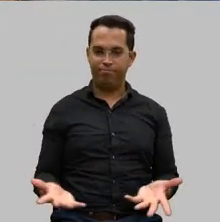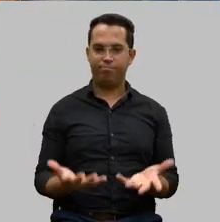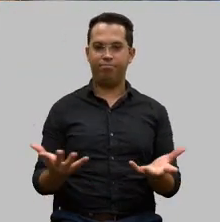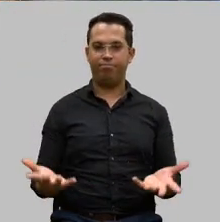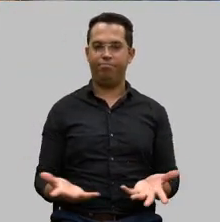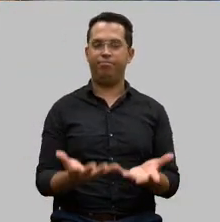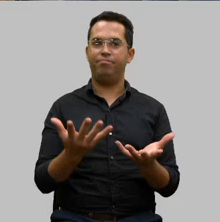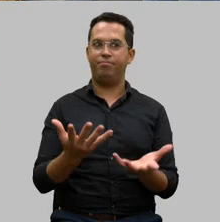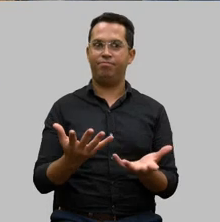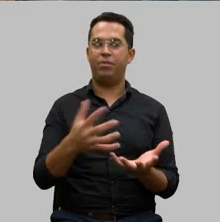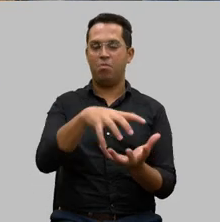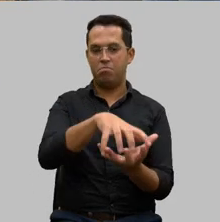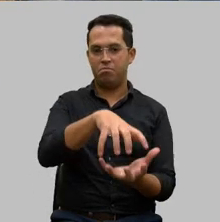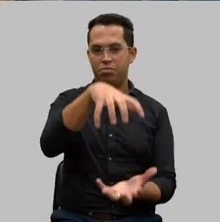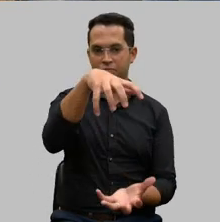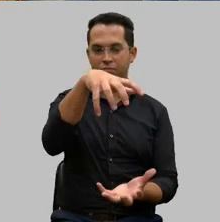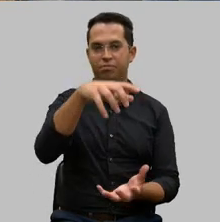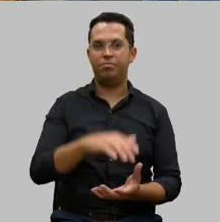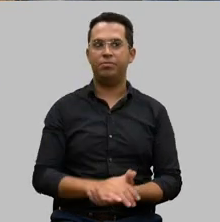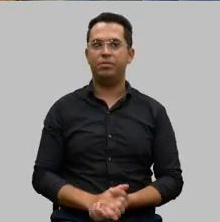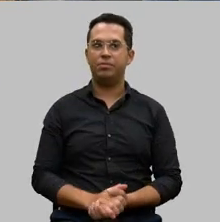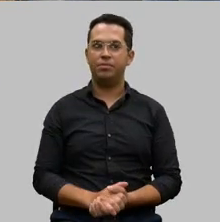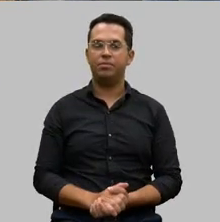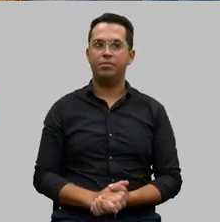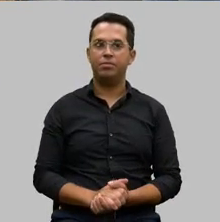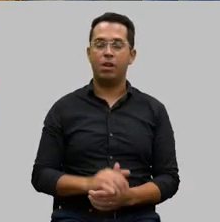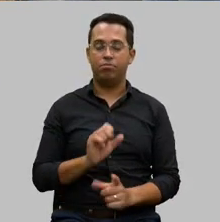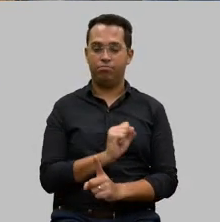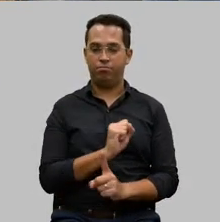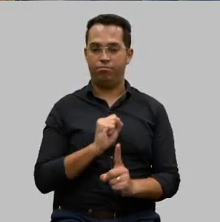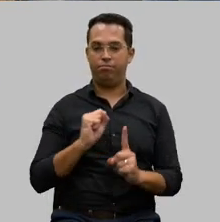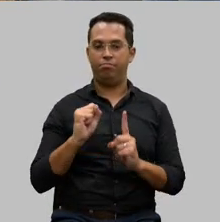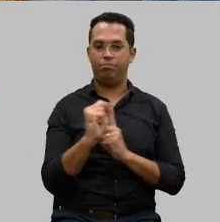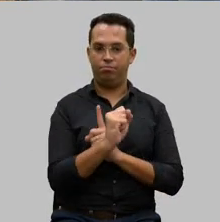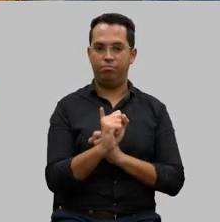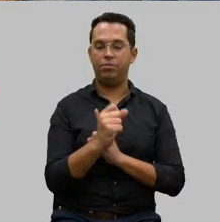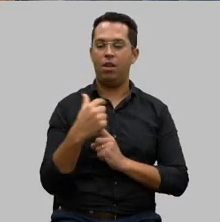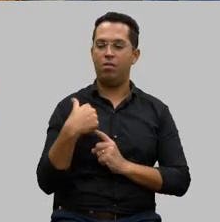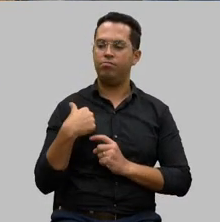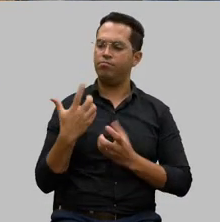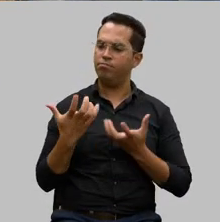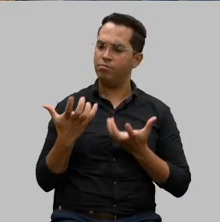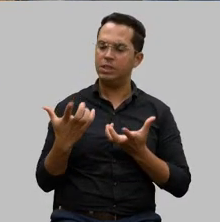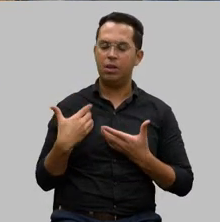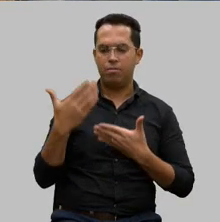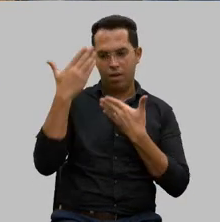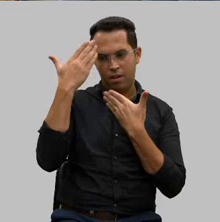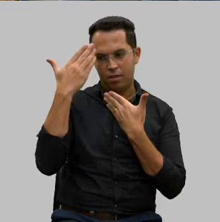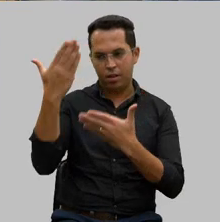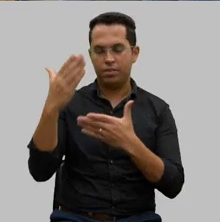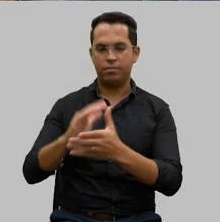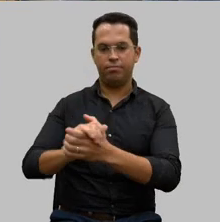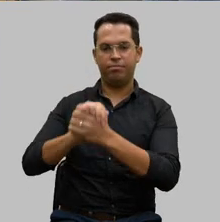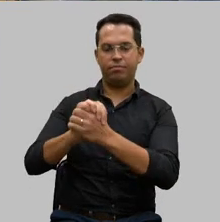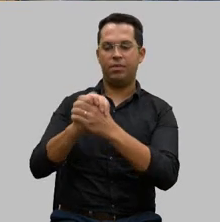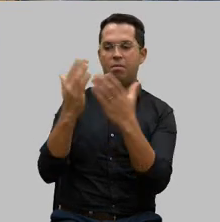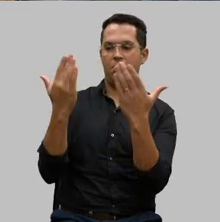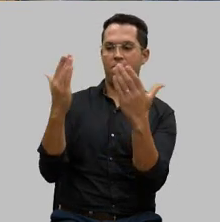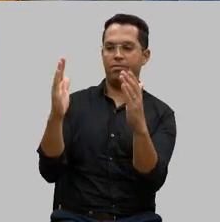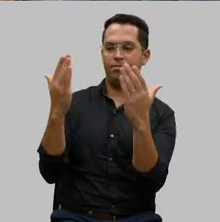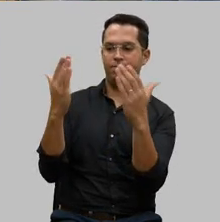enquanto cidadão então quero te cumprimentar e quero parabenizar por estar